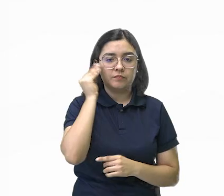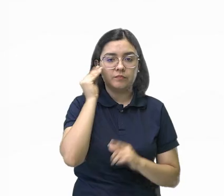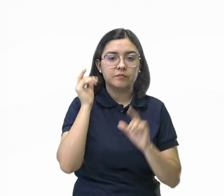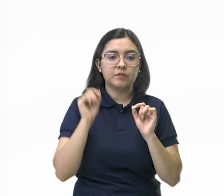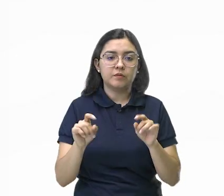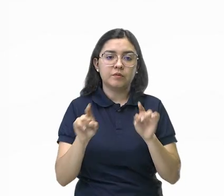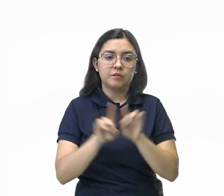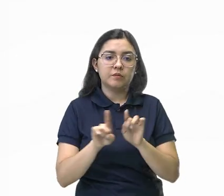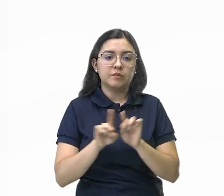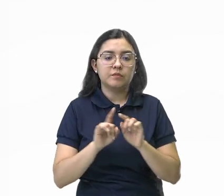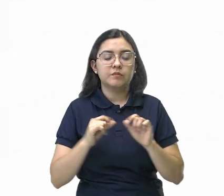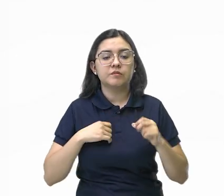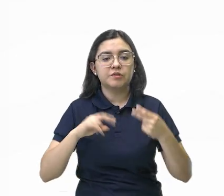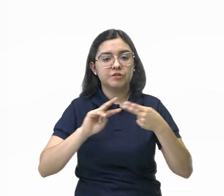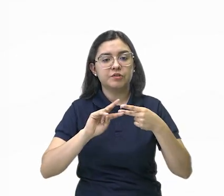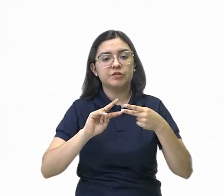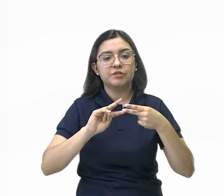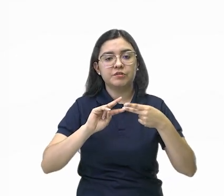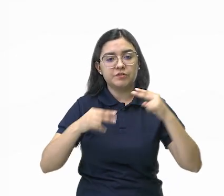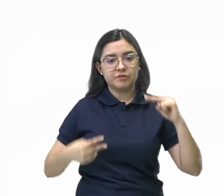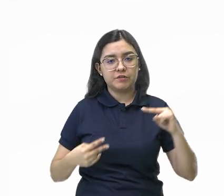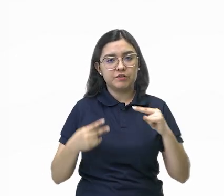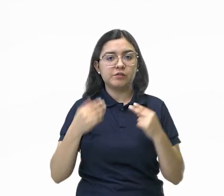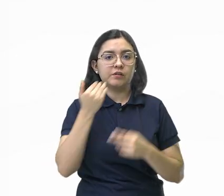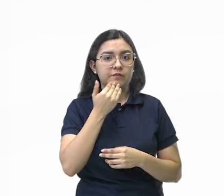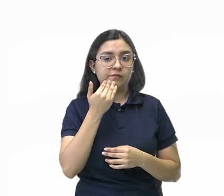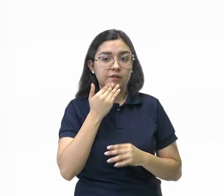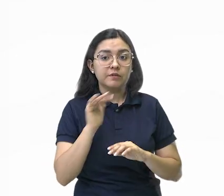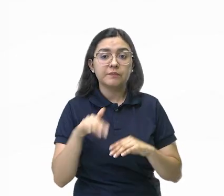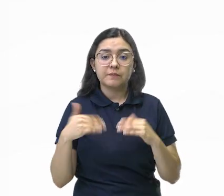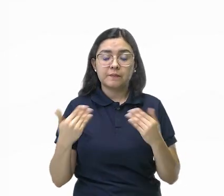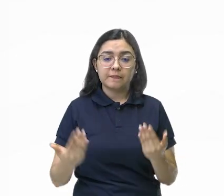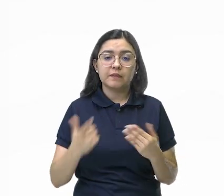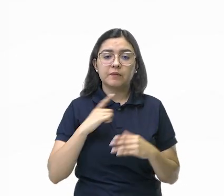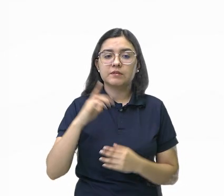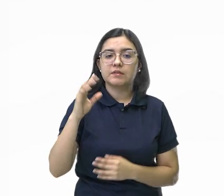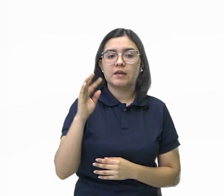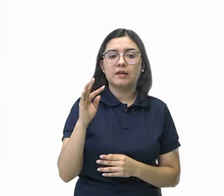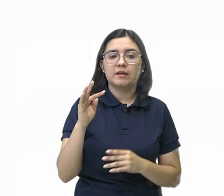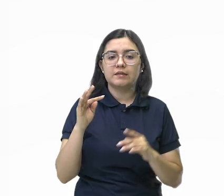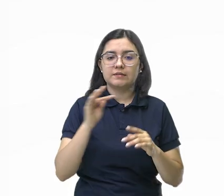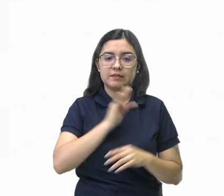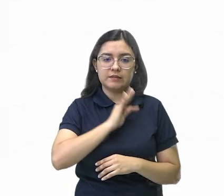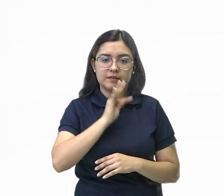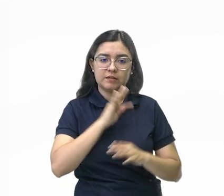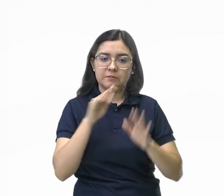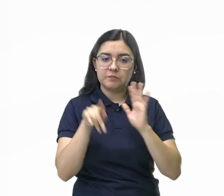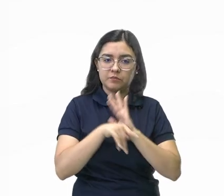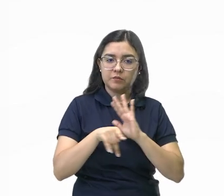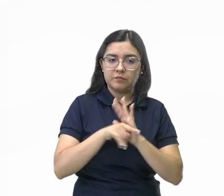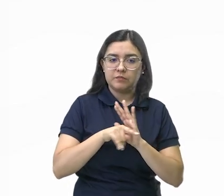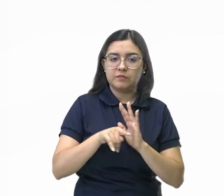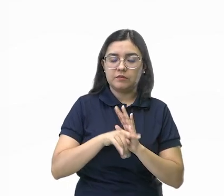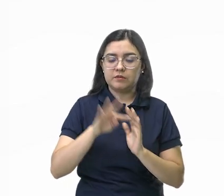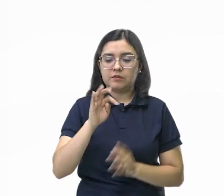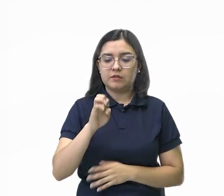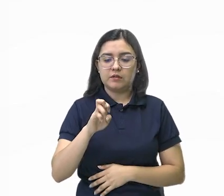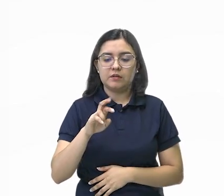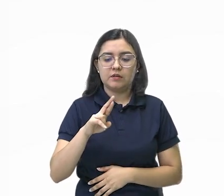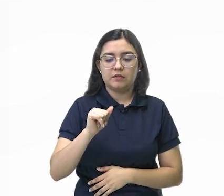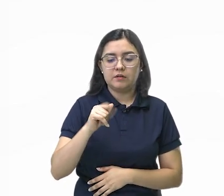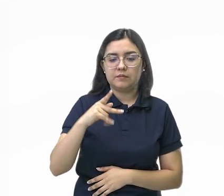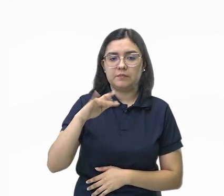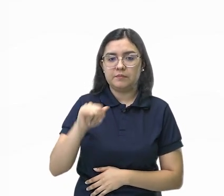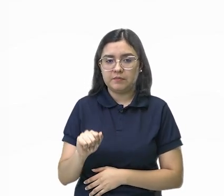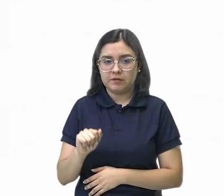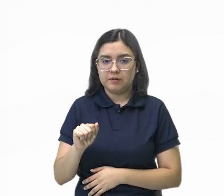ou silenciar genes defeituosos. Basicamente, a técnica da terapia gênica, né, temos a técnica gênica